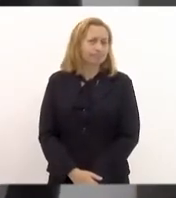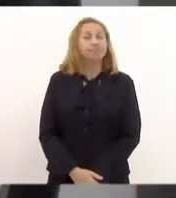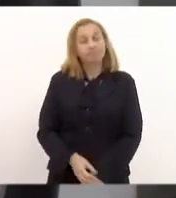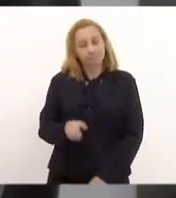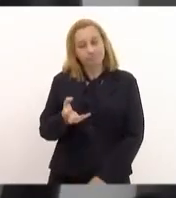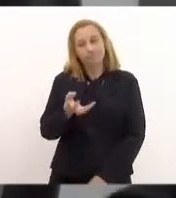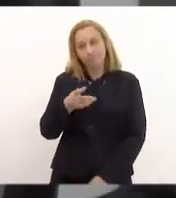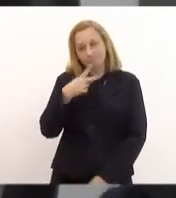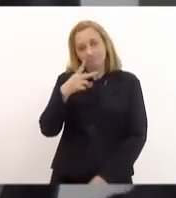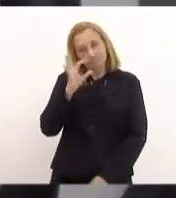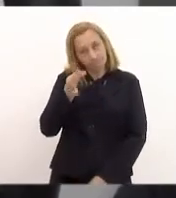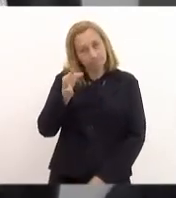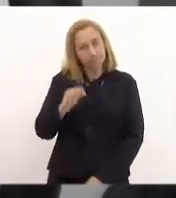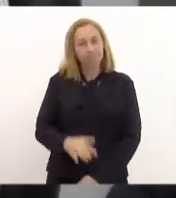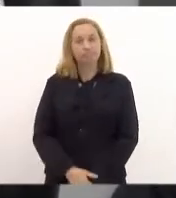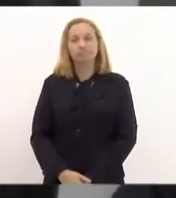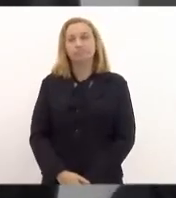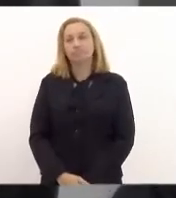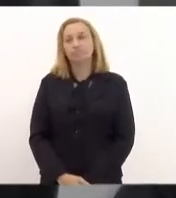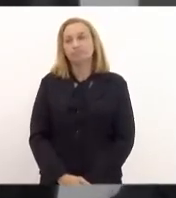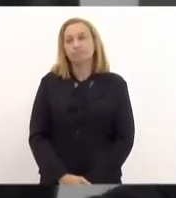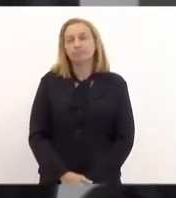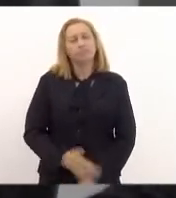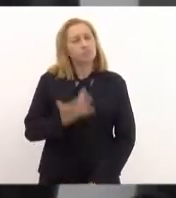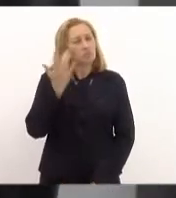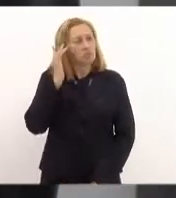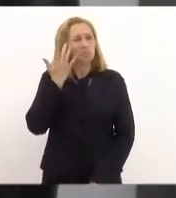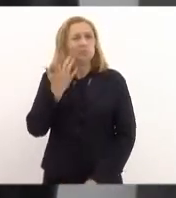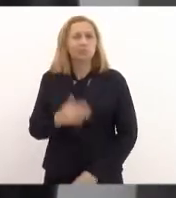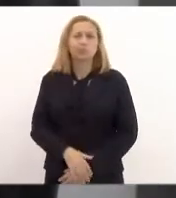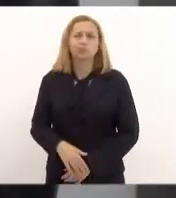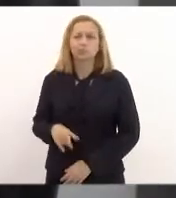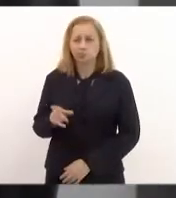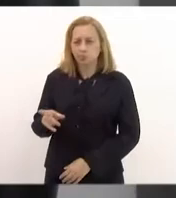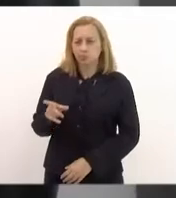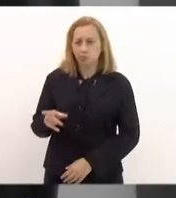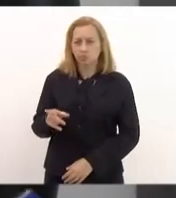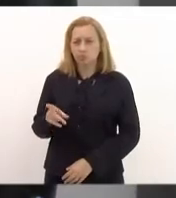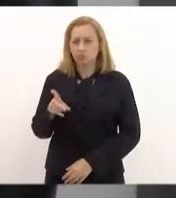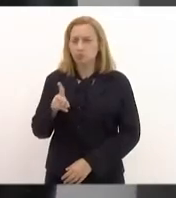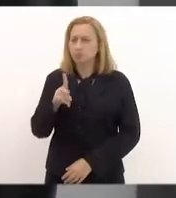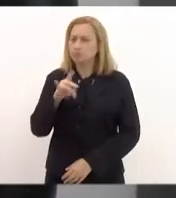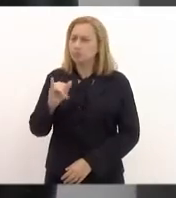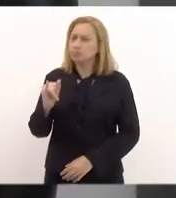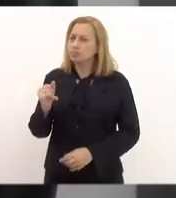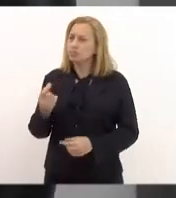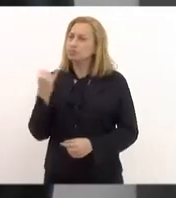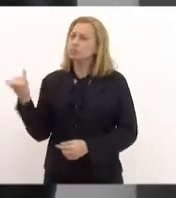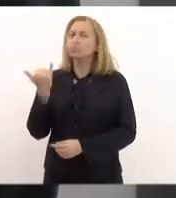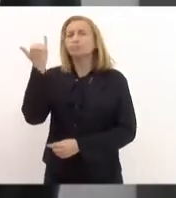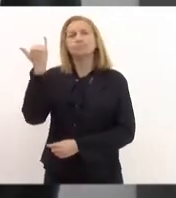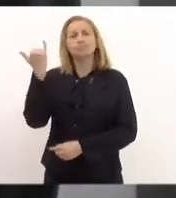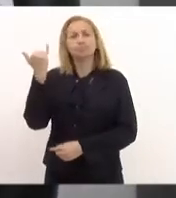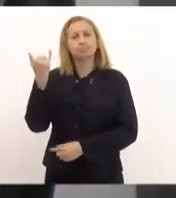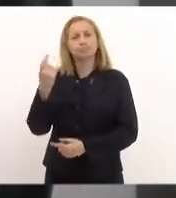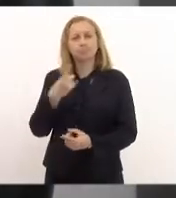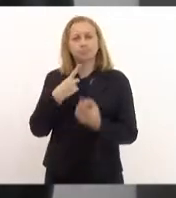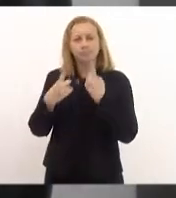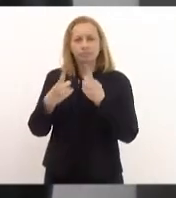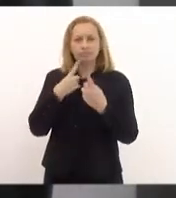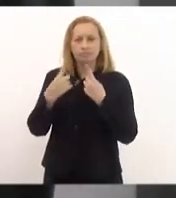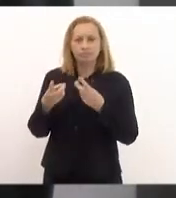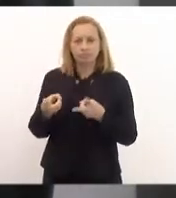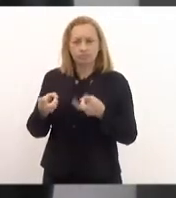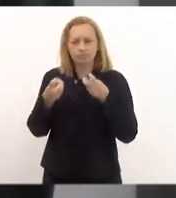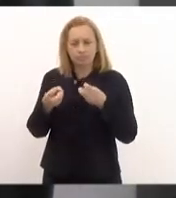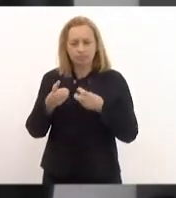deixar bem claro isso aí, quer dizer, eu achava que aquilo dali era uma via importantíssima. Né? A única